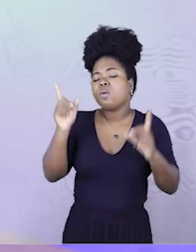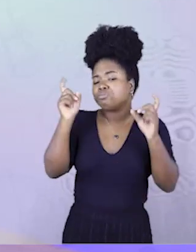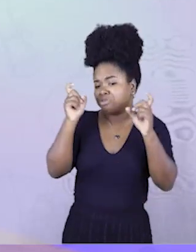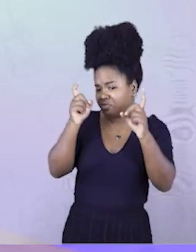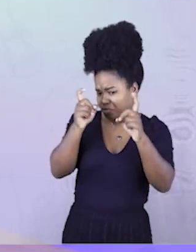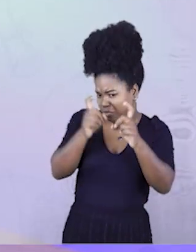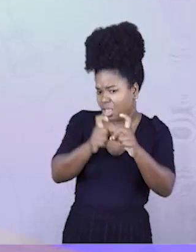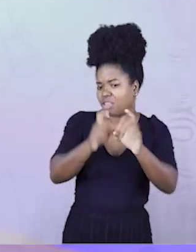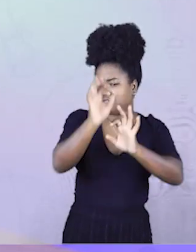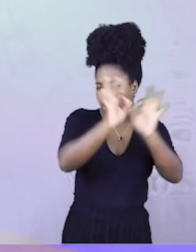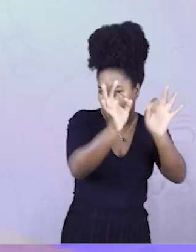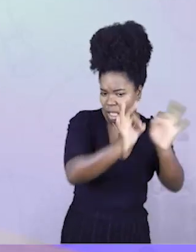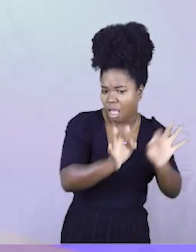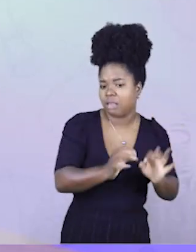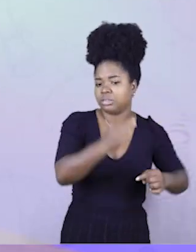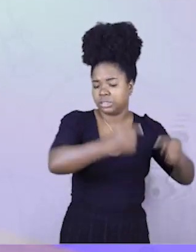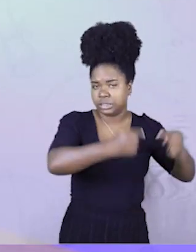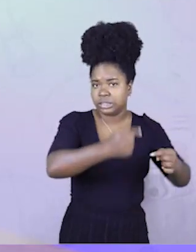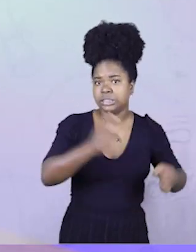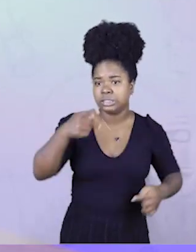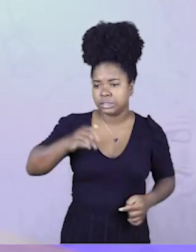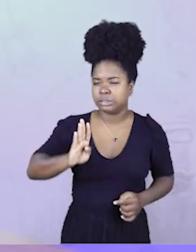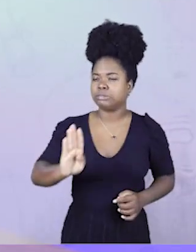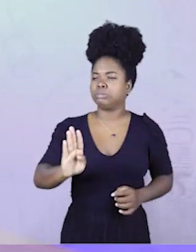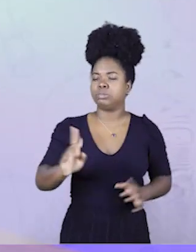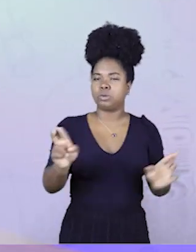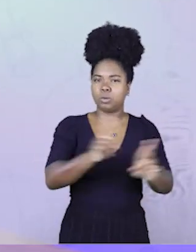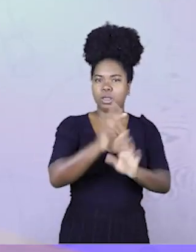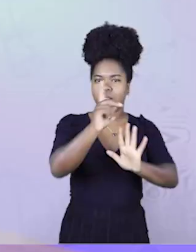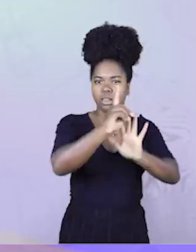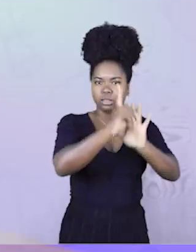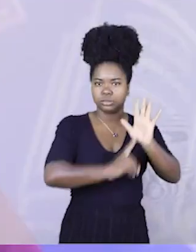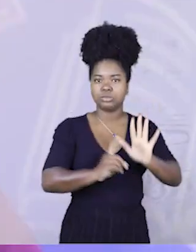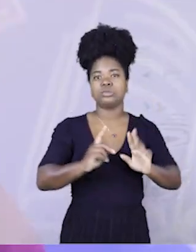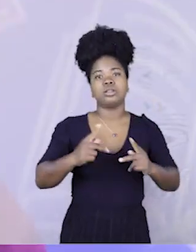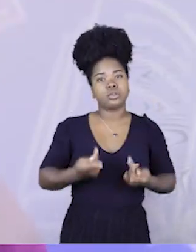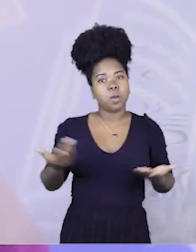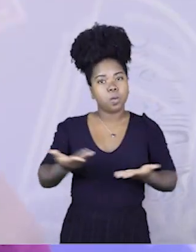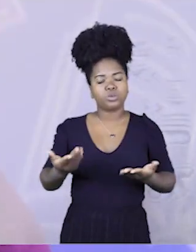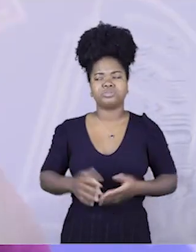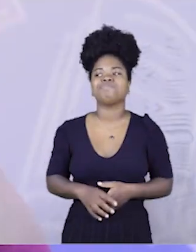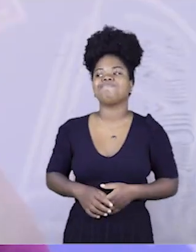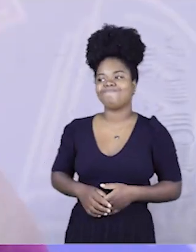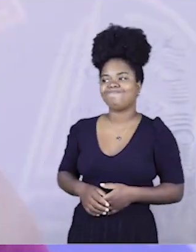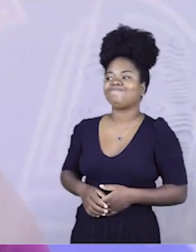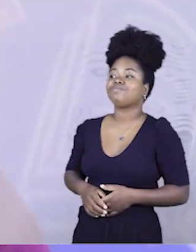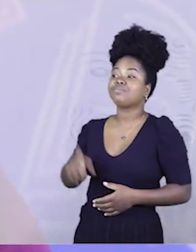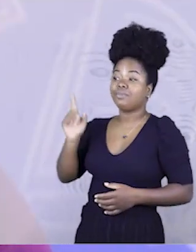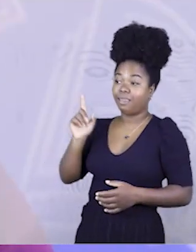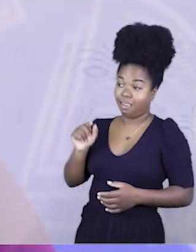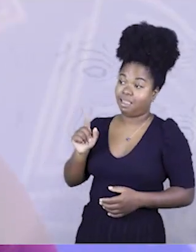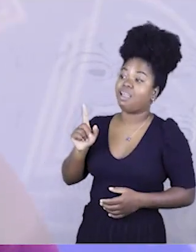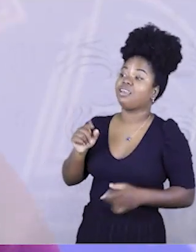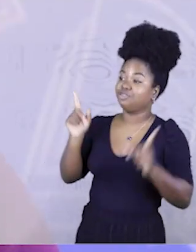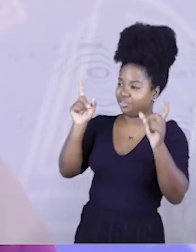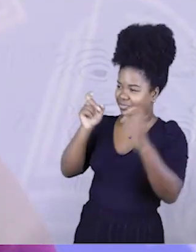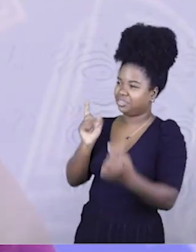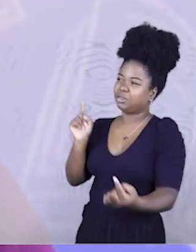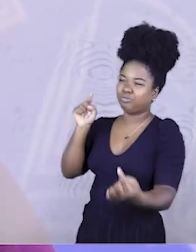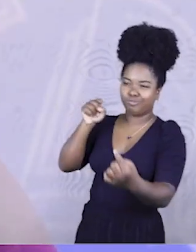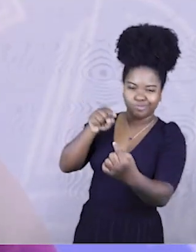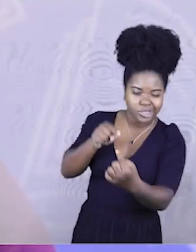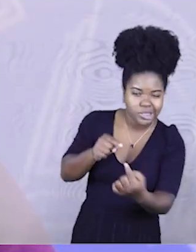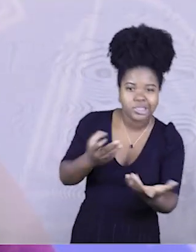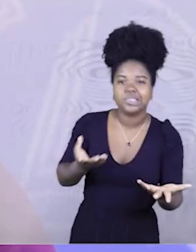políticas públicas, né, em relação a direitos humanos na nossa sociedade hoje? Um desafio vivido ao longo dos últimos